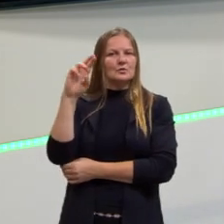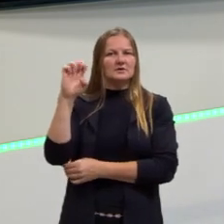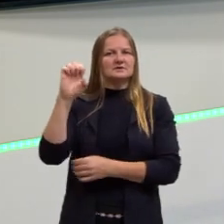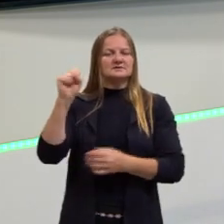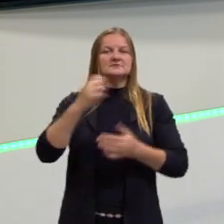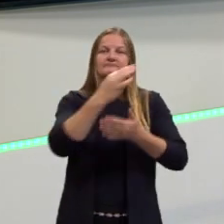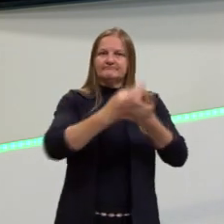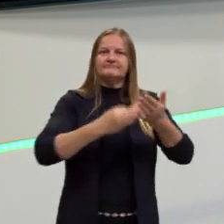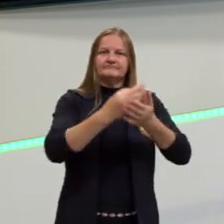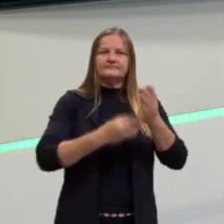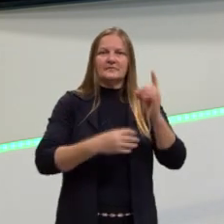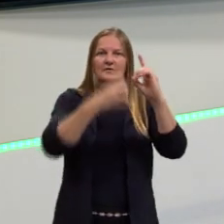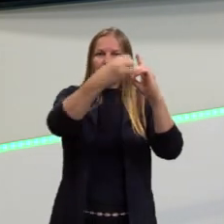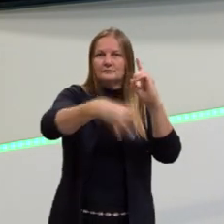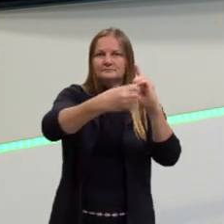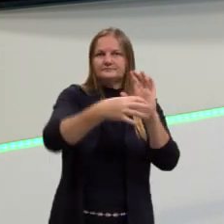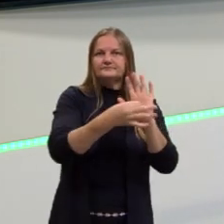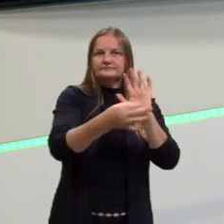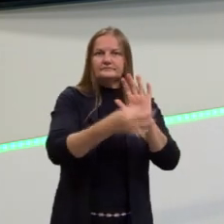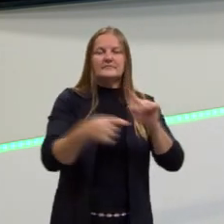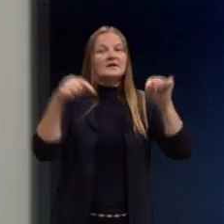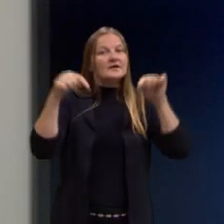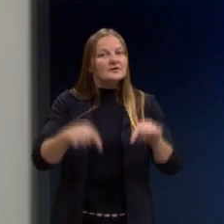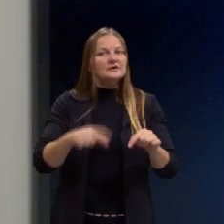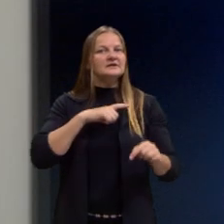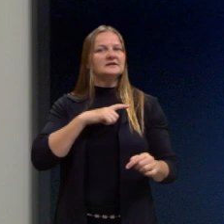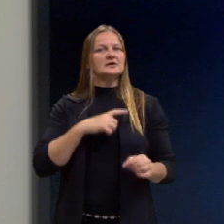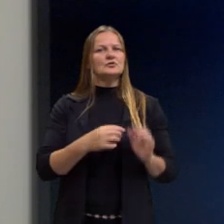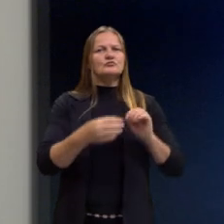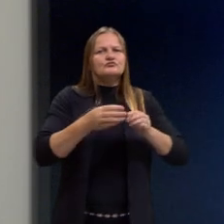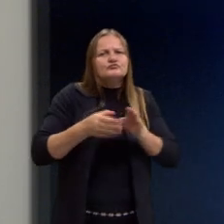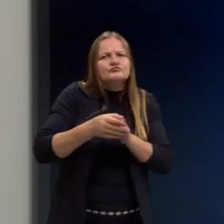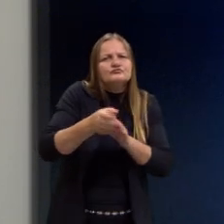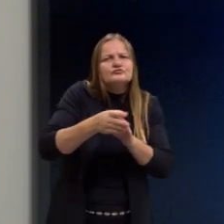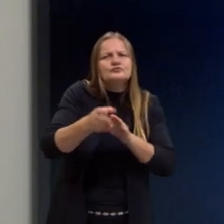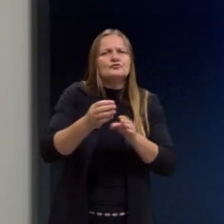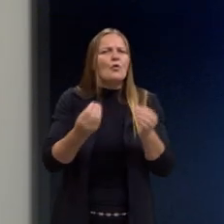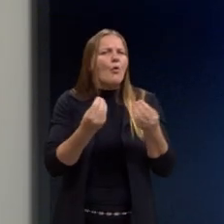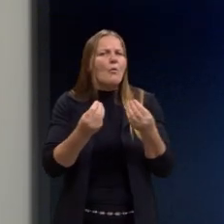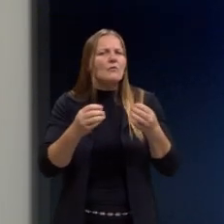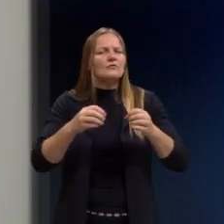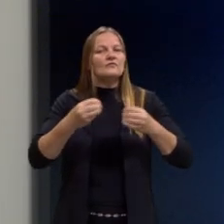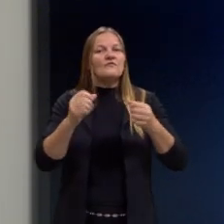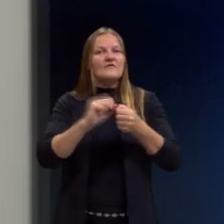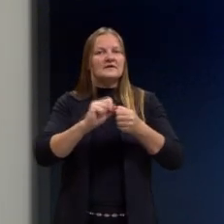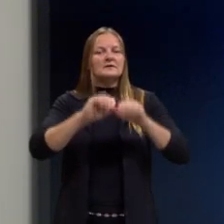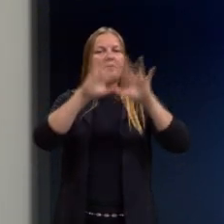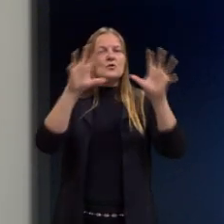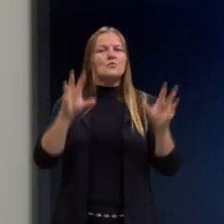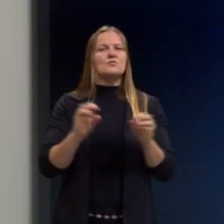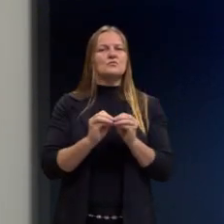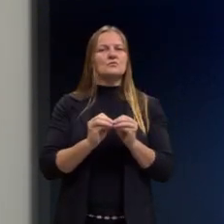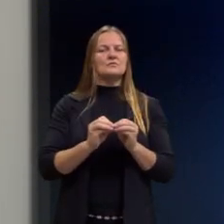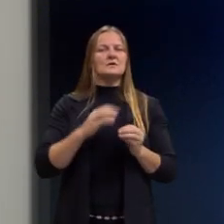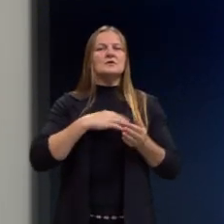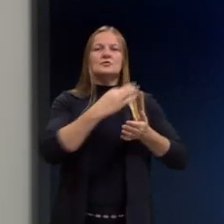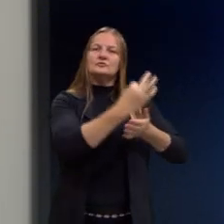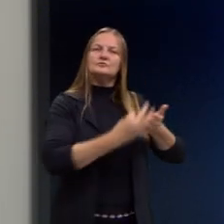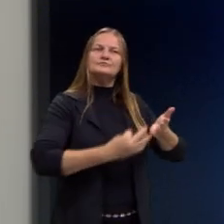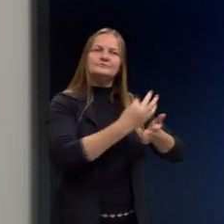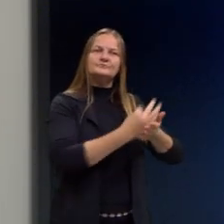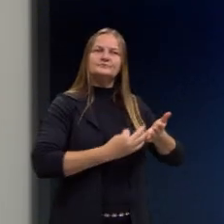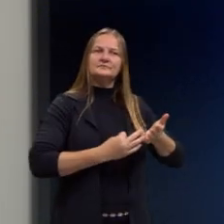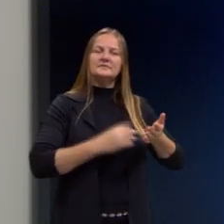meu texto dissertativo argumentativo e aqui eu tenho na orientação que eu preciso concluir esse texto né lá no